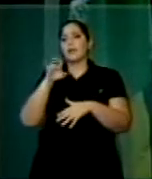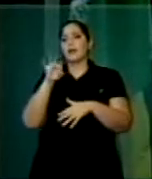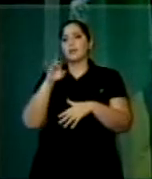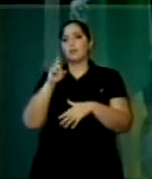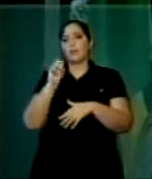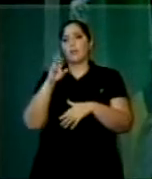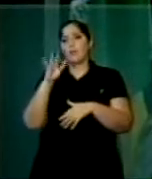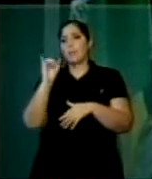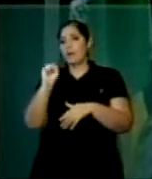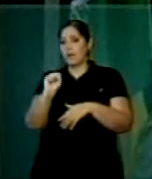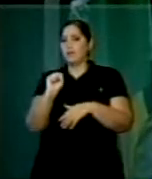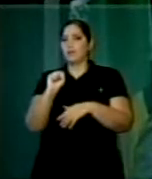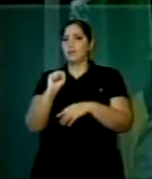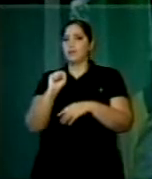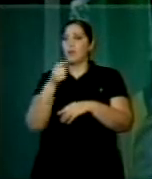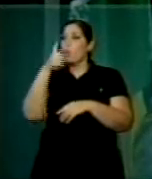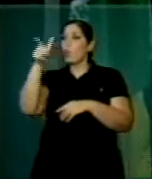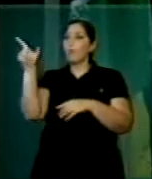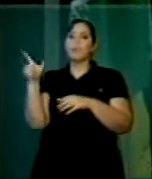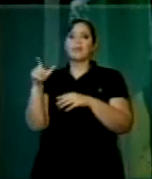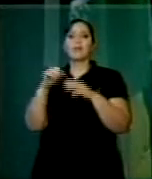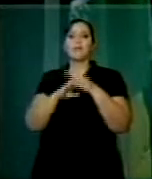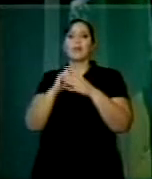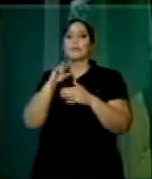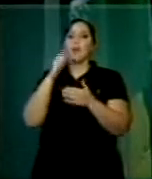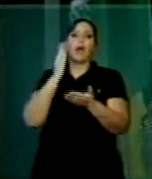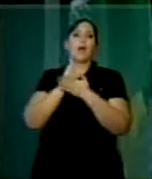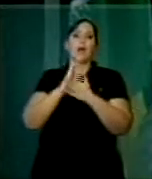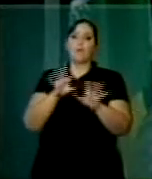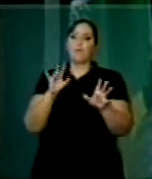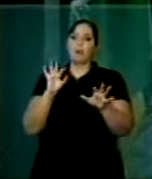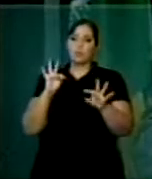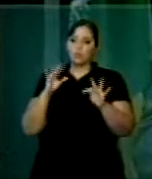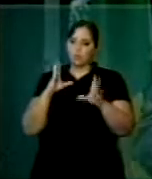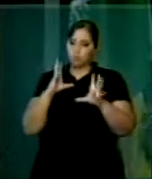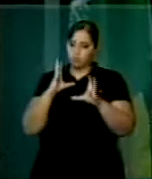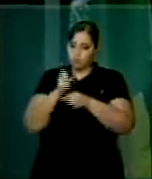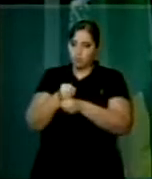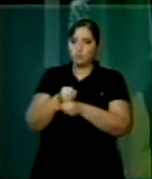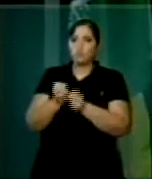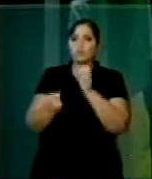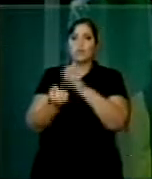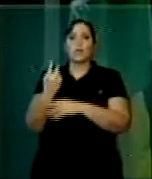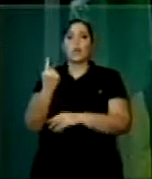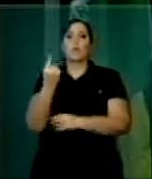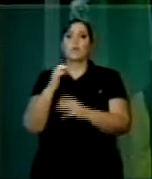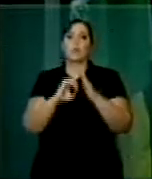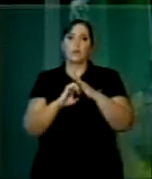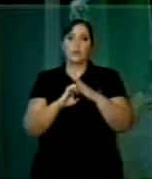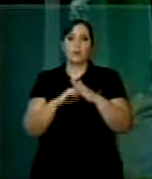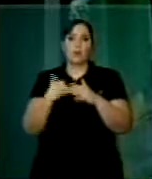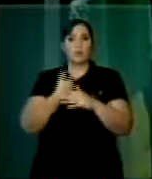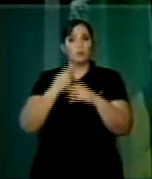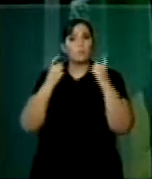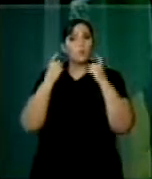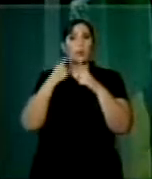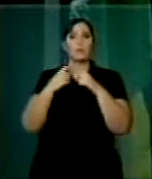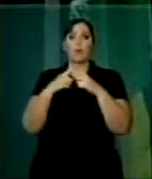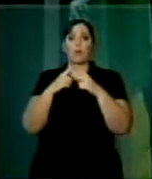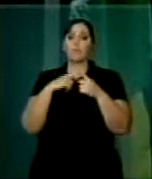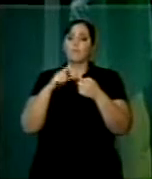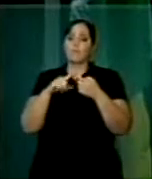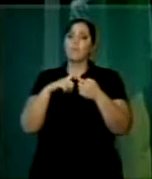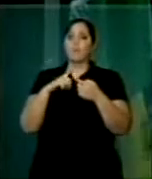as demais empresas deixariam de existir. Nós temos uma preocupação com isso. Primeiro, que é importante a estruturação do setor elétrico